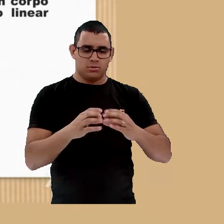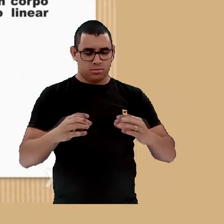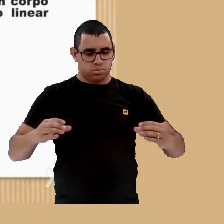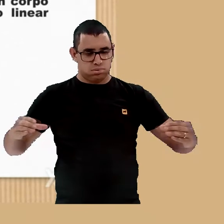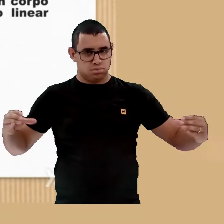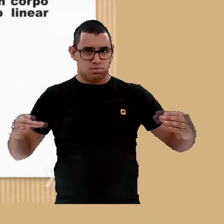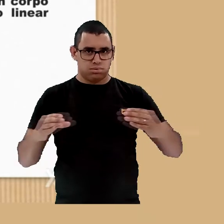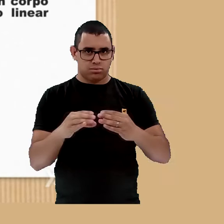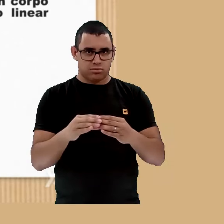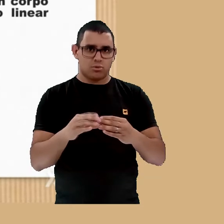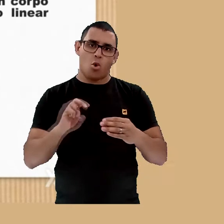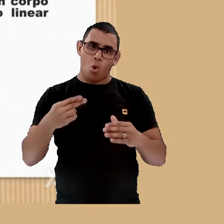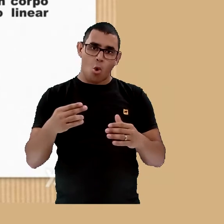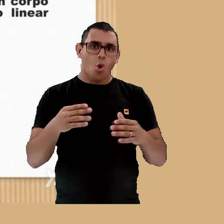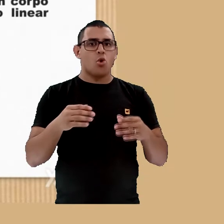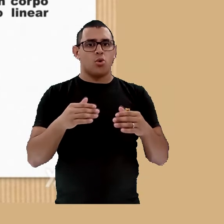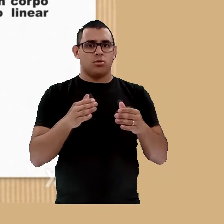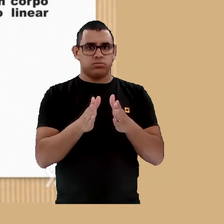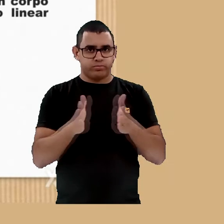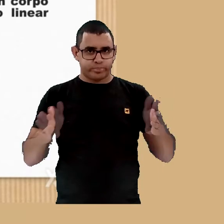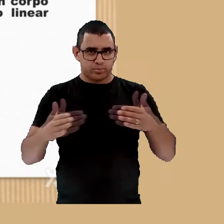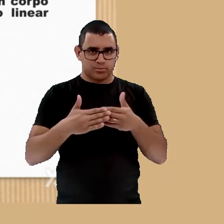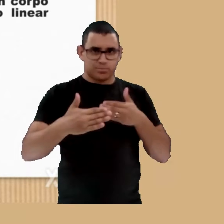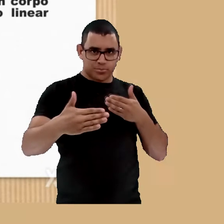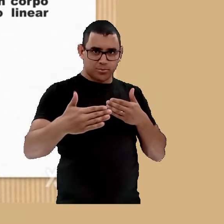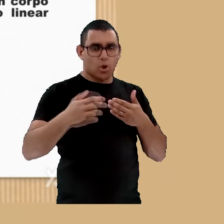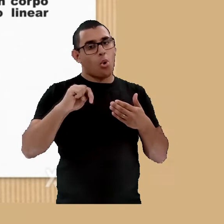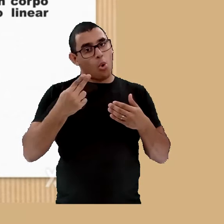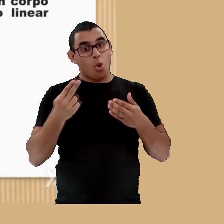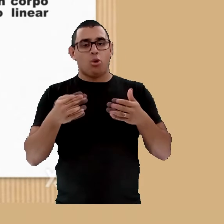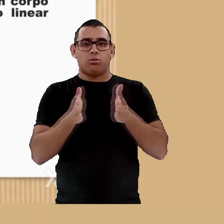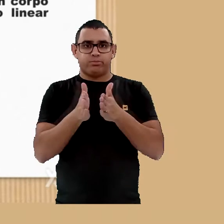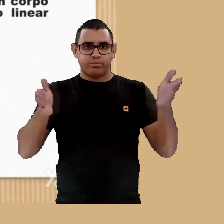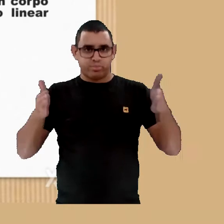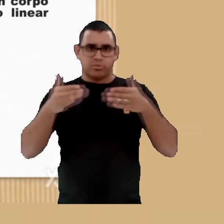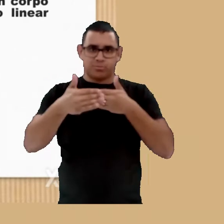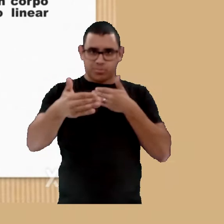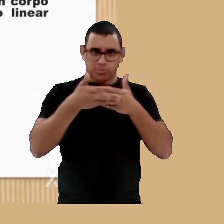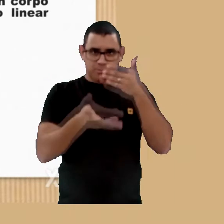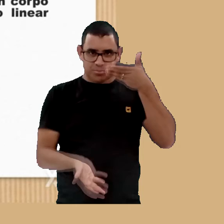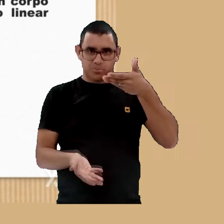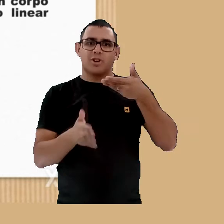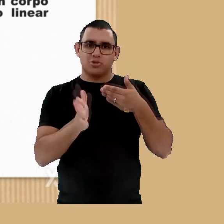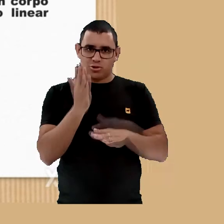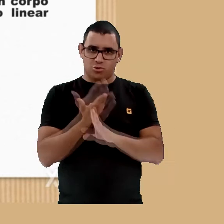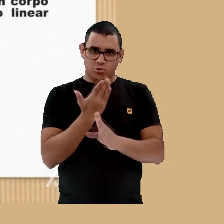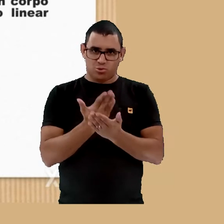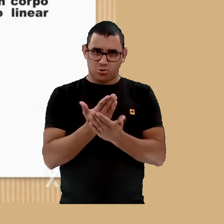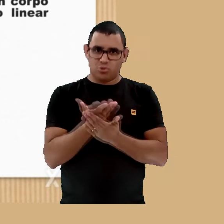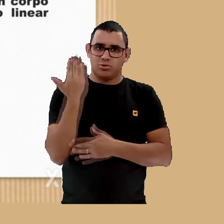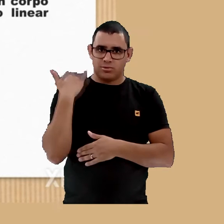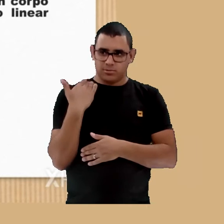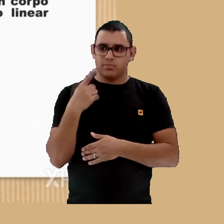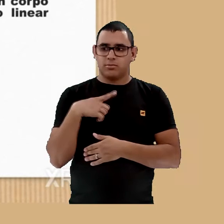ela aumentou de tamanho, ela dilatou em apenas uma única dimensão. Então, para calcular essa dilatação, nós vamos